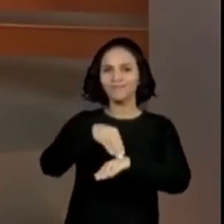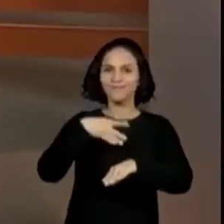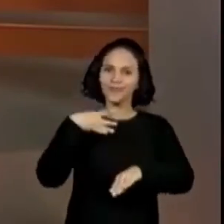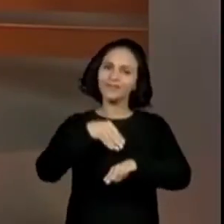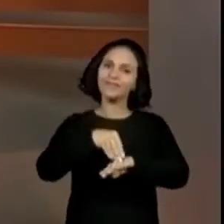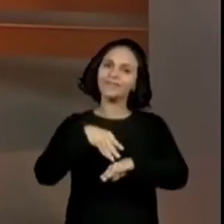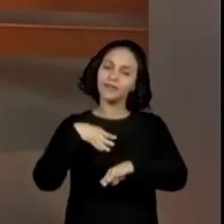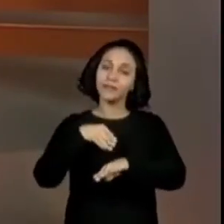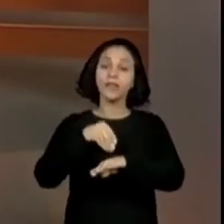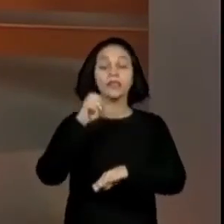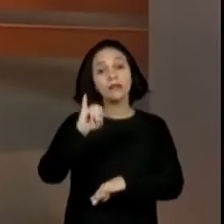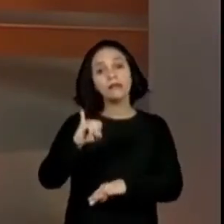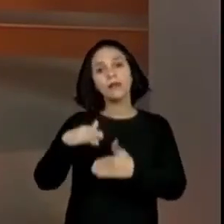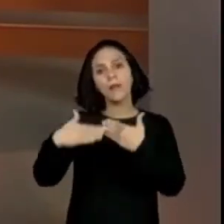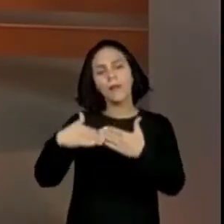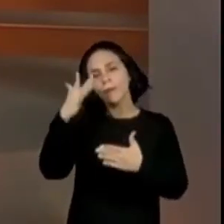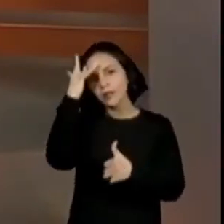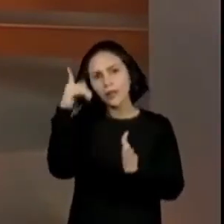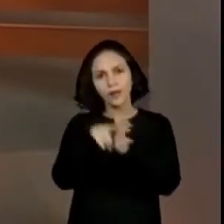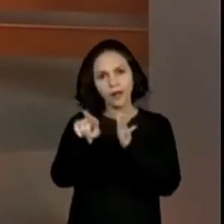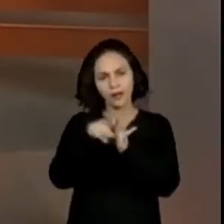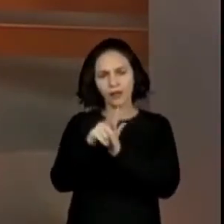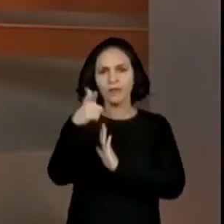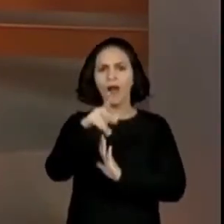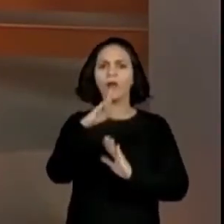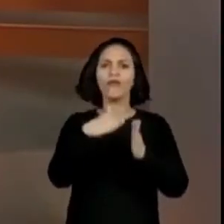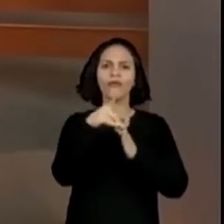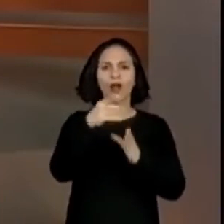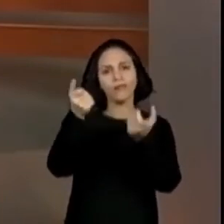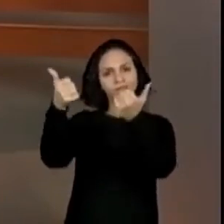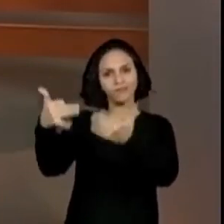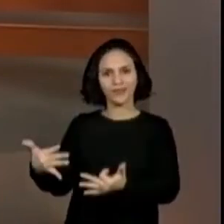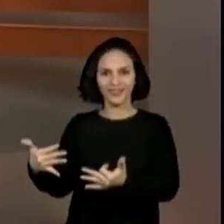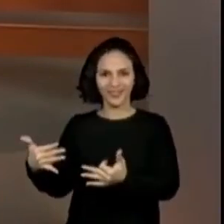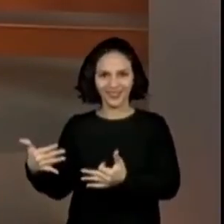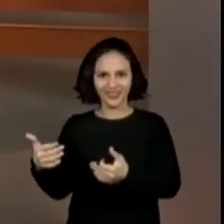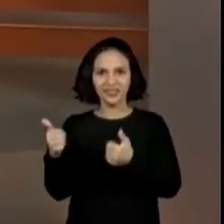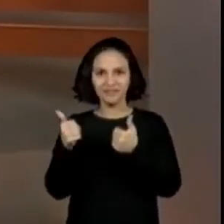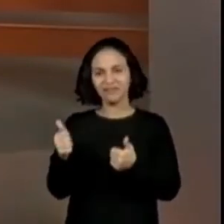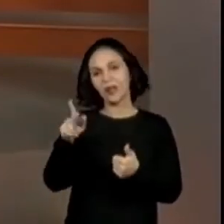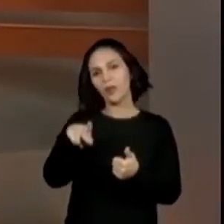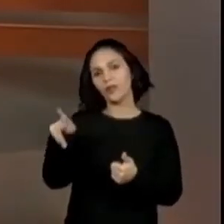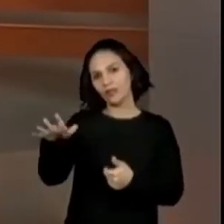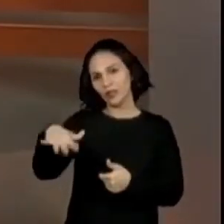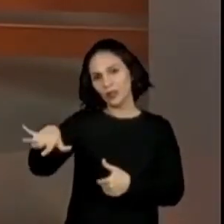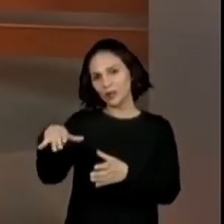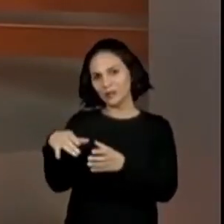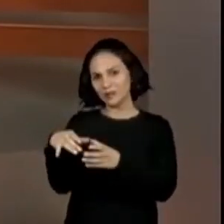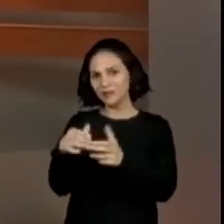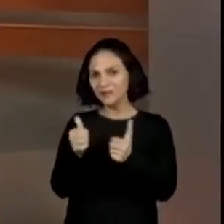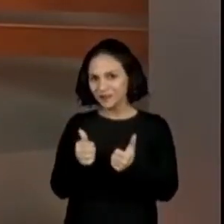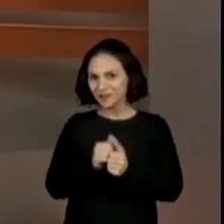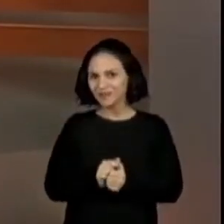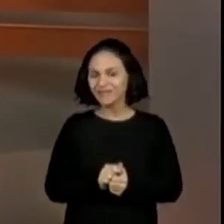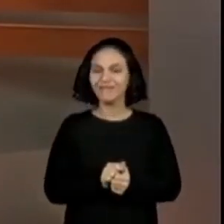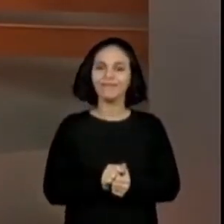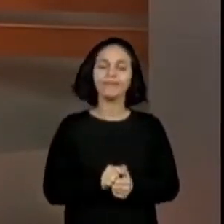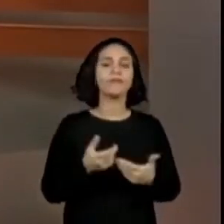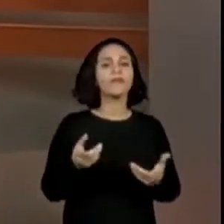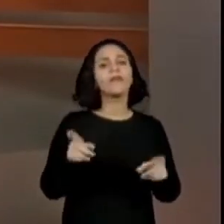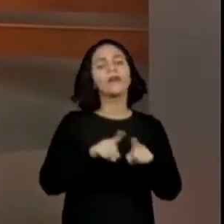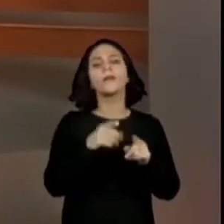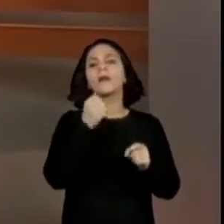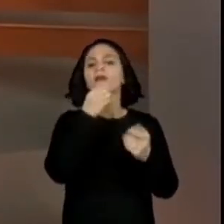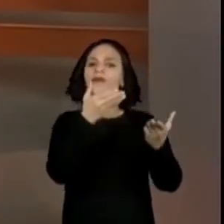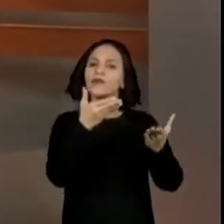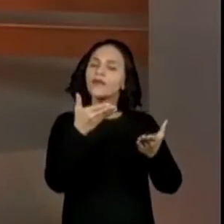surgir essa dúvida no decorrer da aula vocês me ajudem a esclarecer e pro professor né Ok vamos lá quero dar as